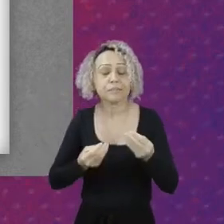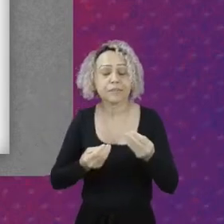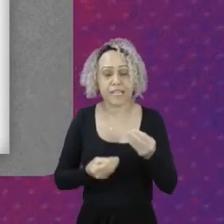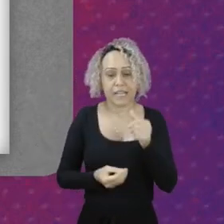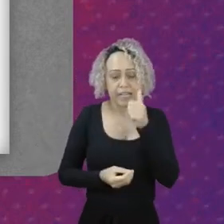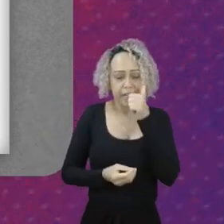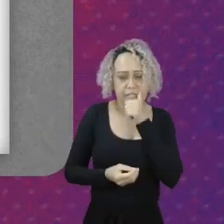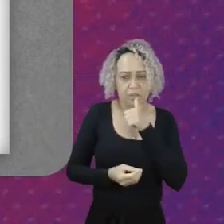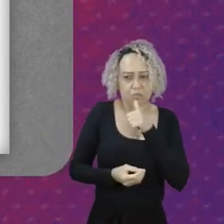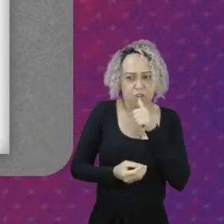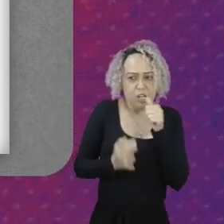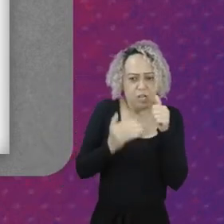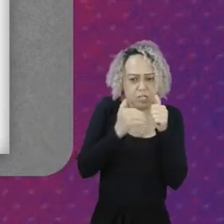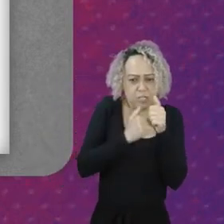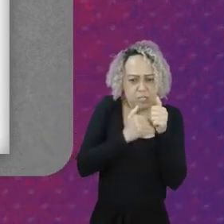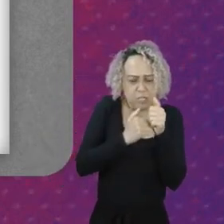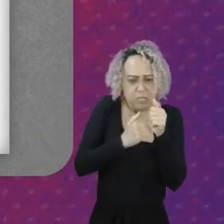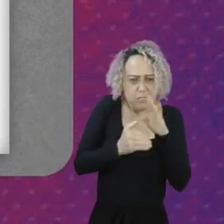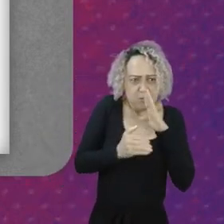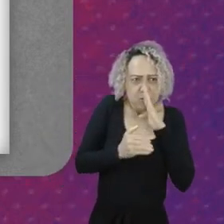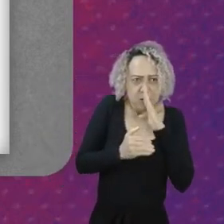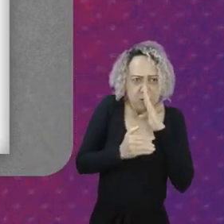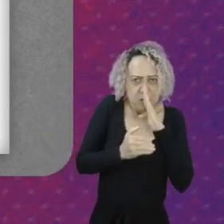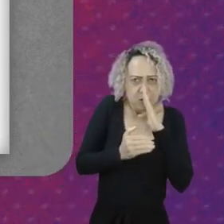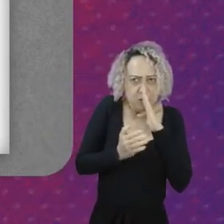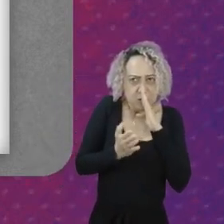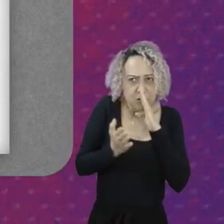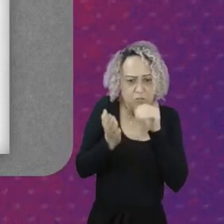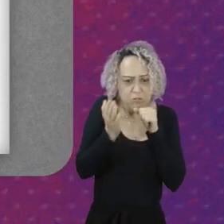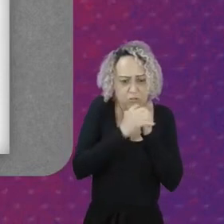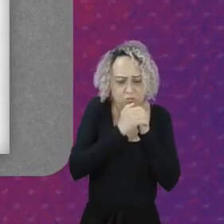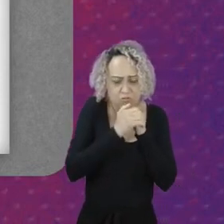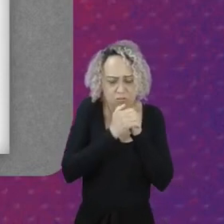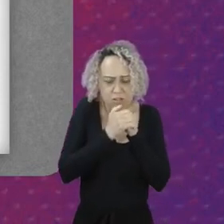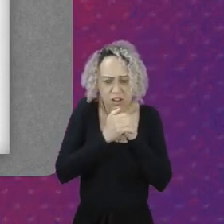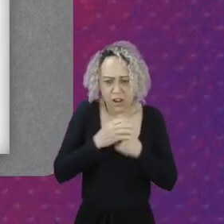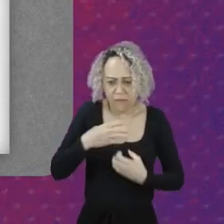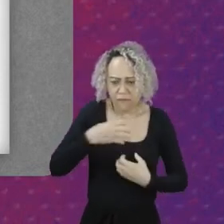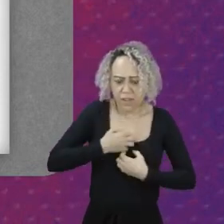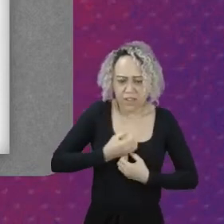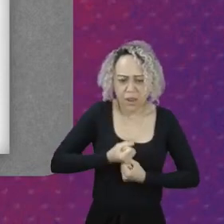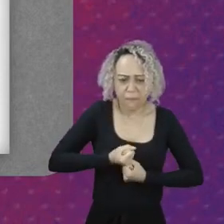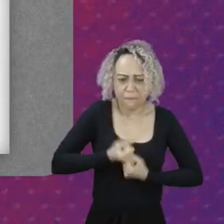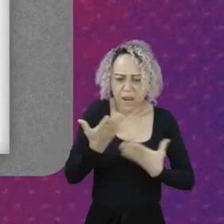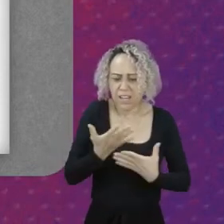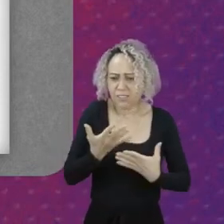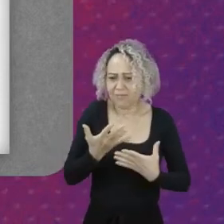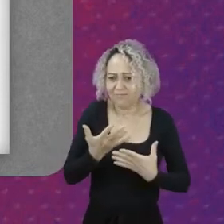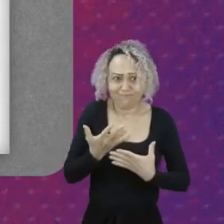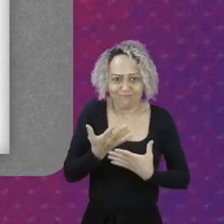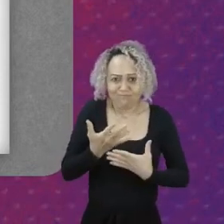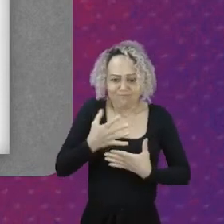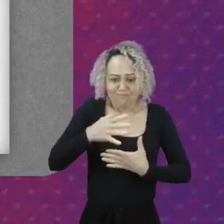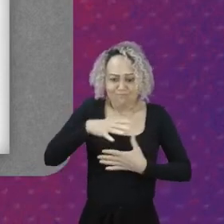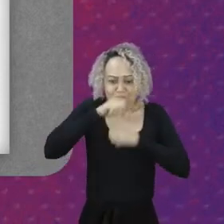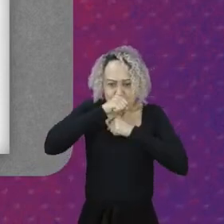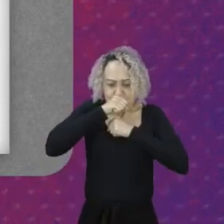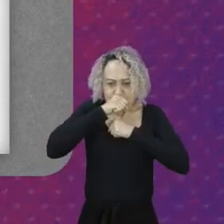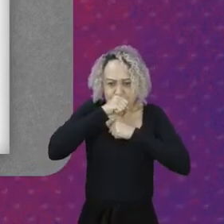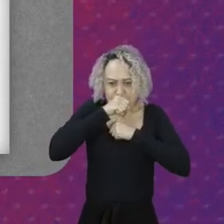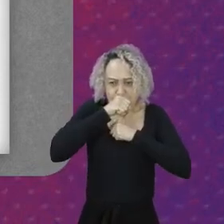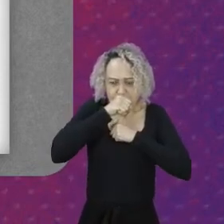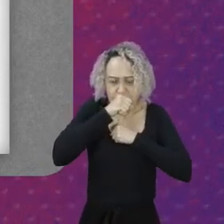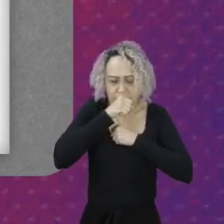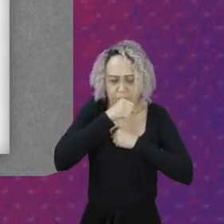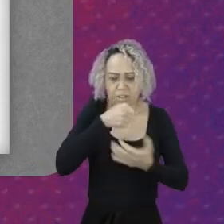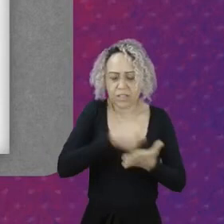não possa dizer o que é que a gente sente, né? O principal instrumento desse silêncio na nossa juventude é o nosso diário, onde a gente